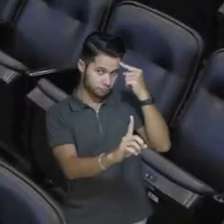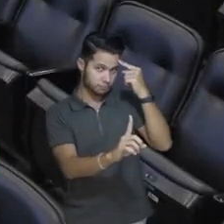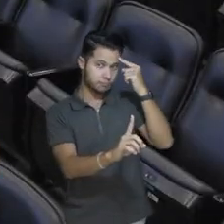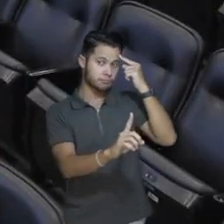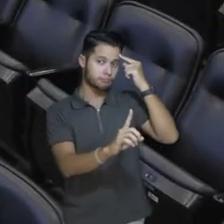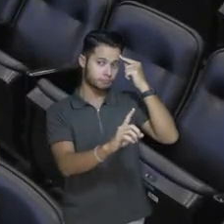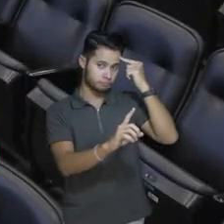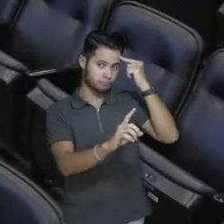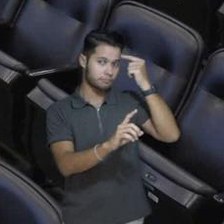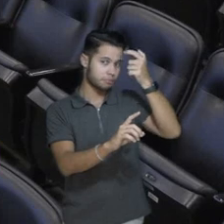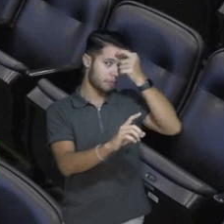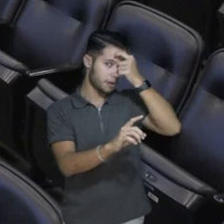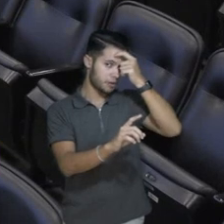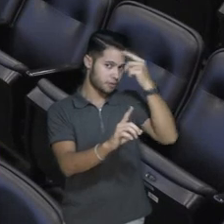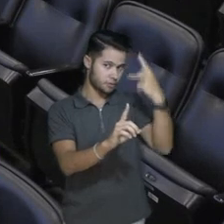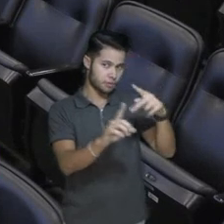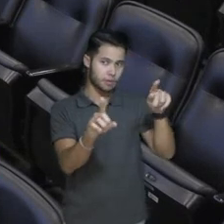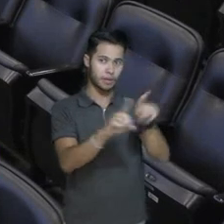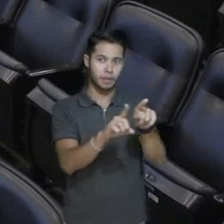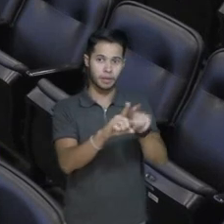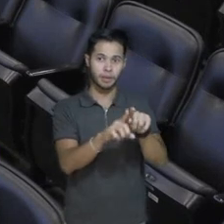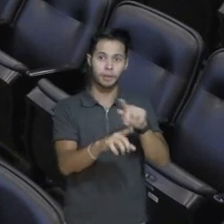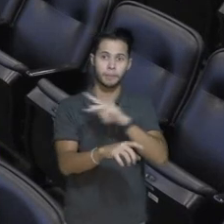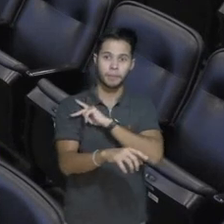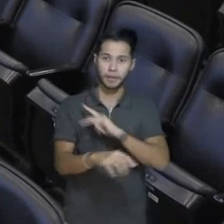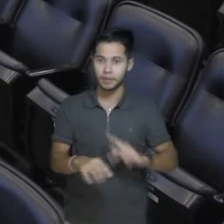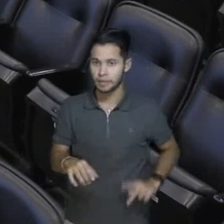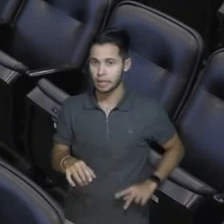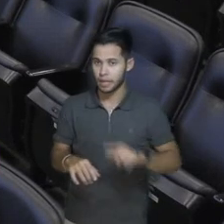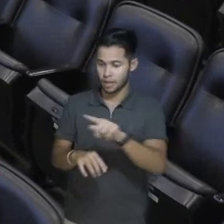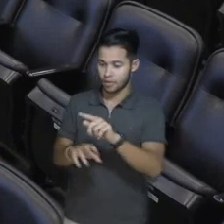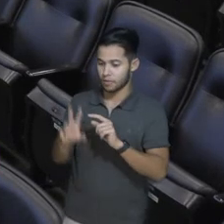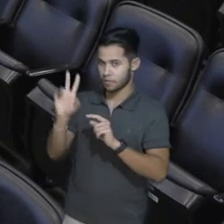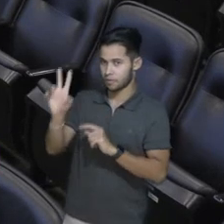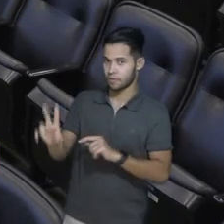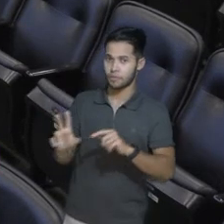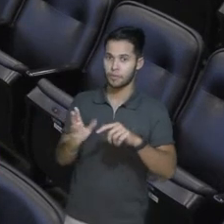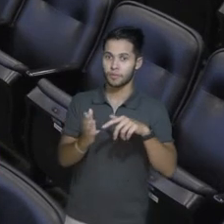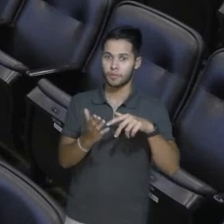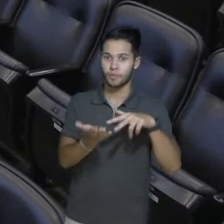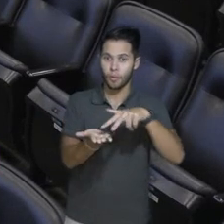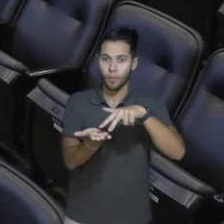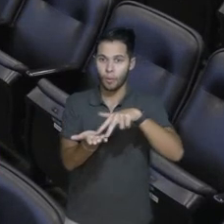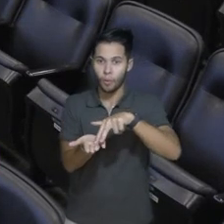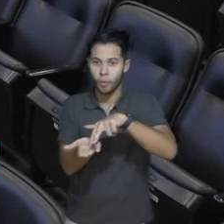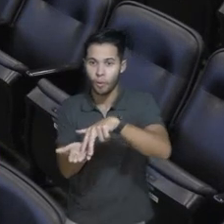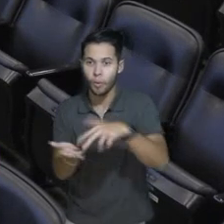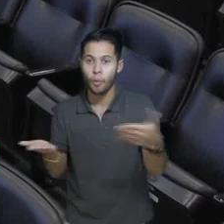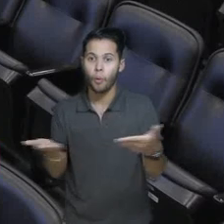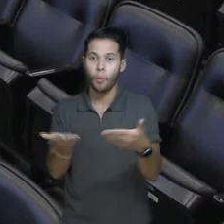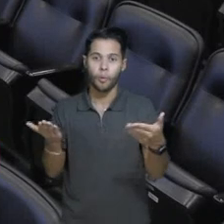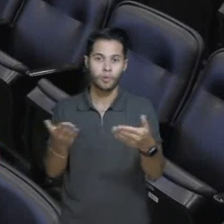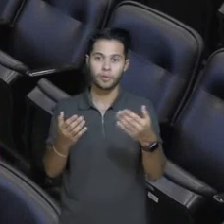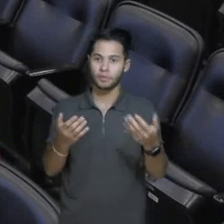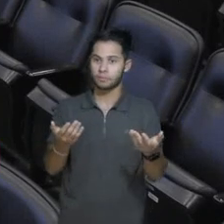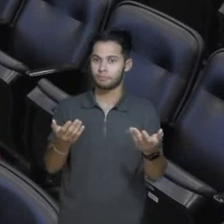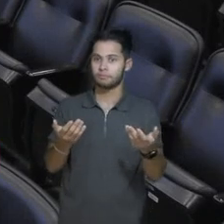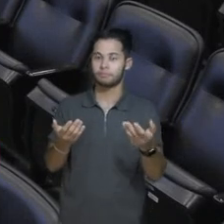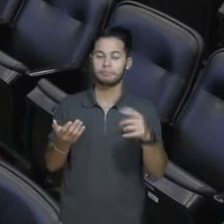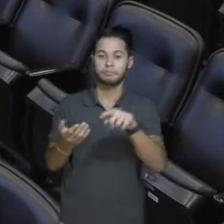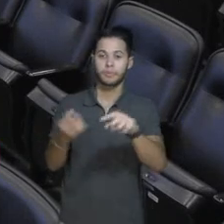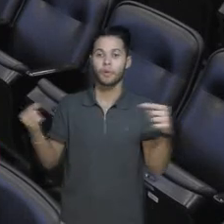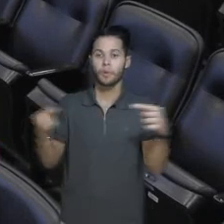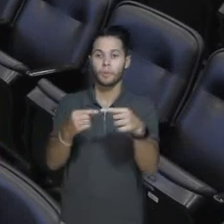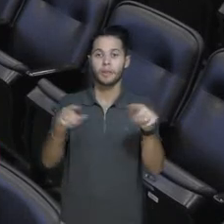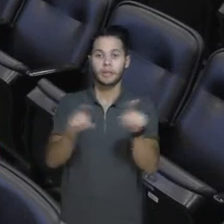multicampeão Hoje Presidente Aliás o suf tá por cima né hoje nos orgulha nas olimpíadas né Isso tem muito a ver com